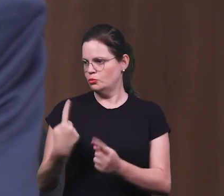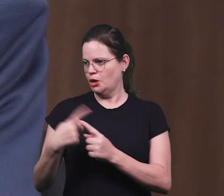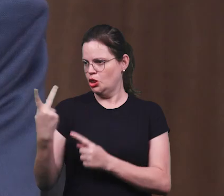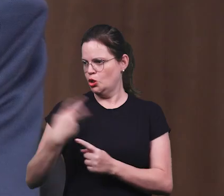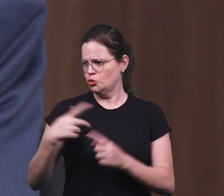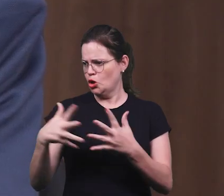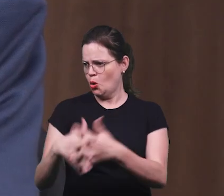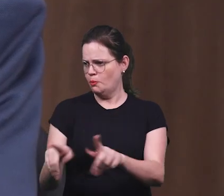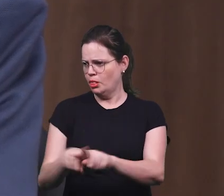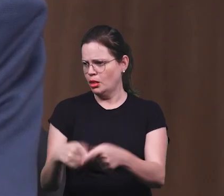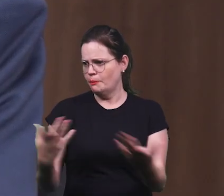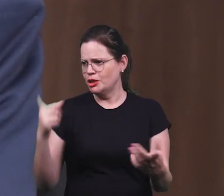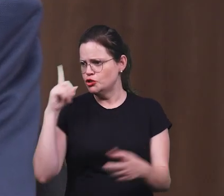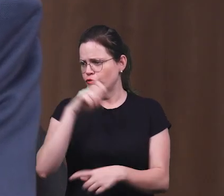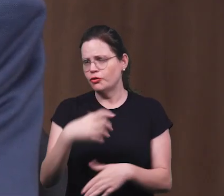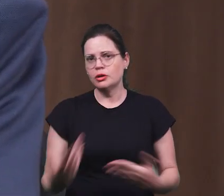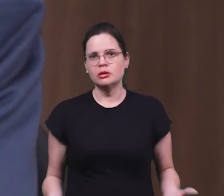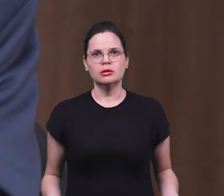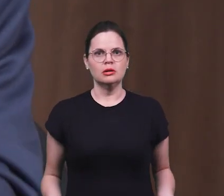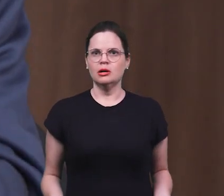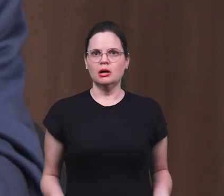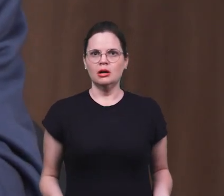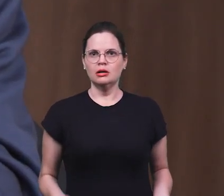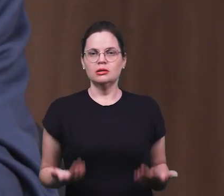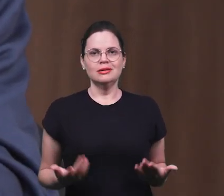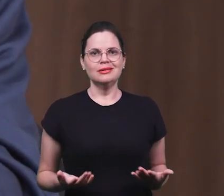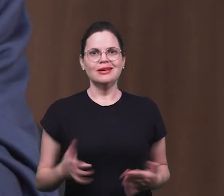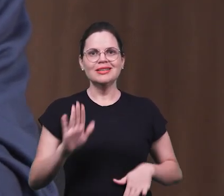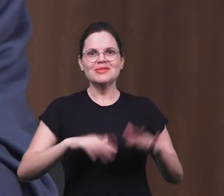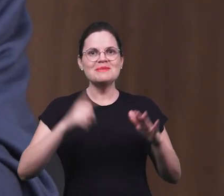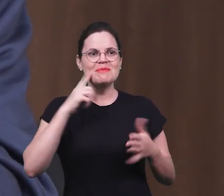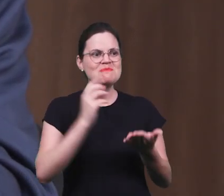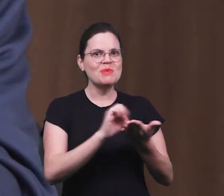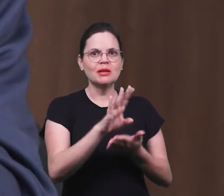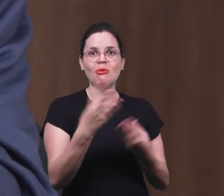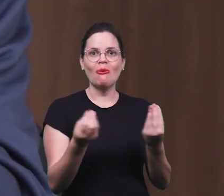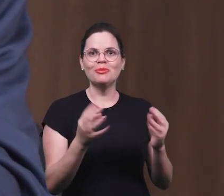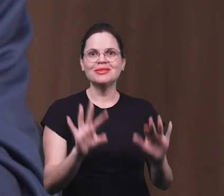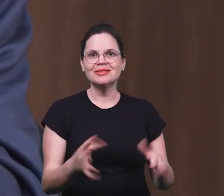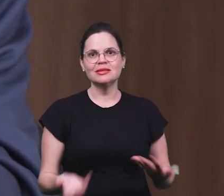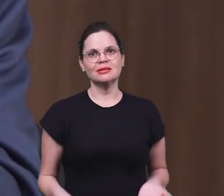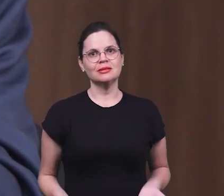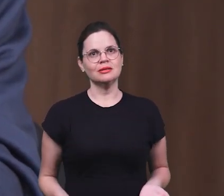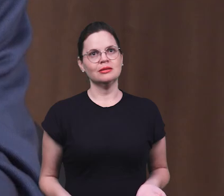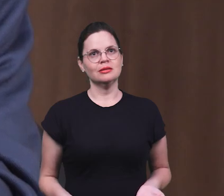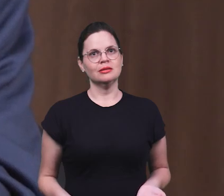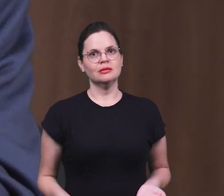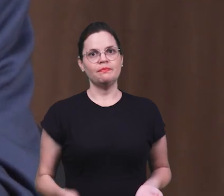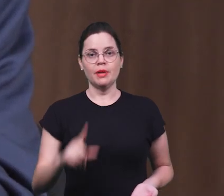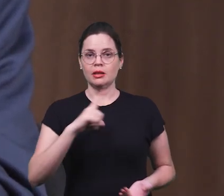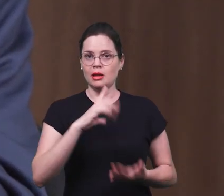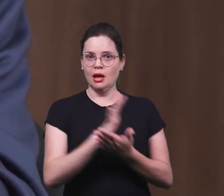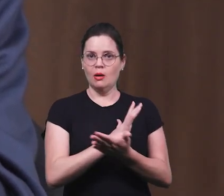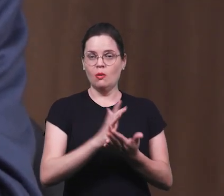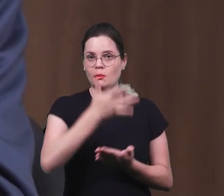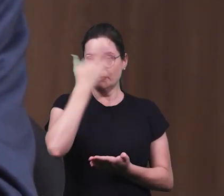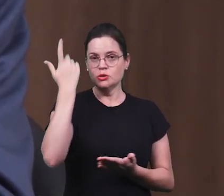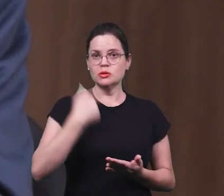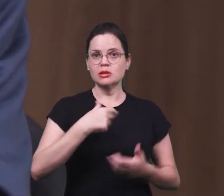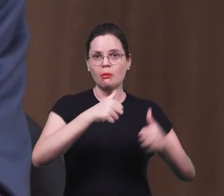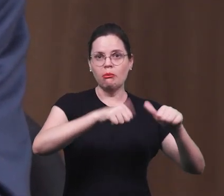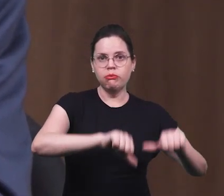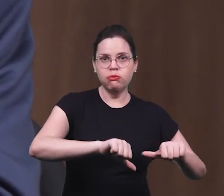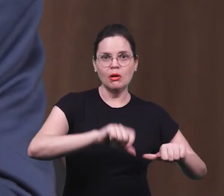Então, a igreja tem esses problemas. Tem gente que está no CTI, tem outros que já saíram do CTI, tem outros que